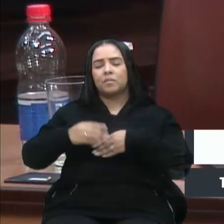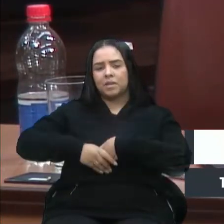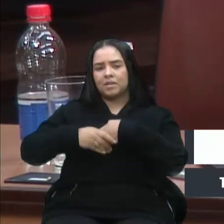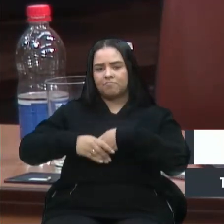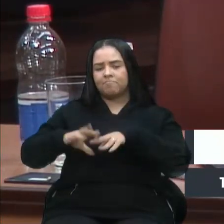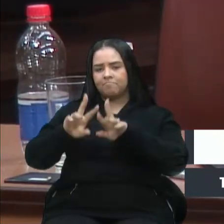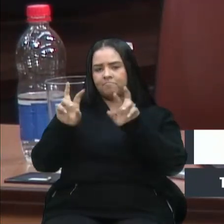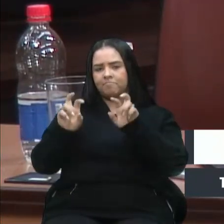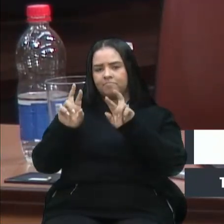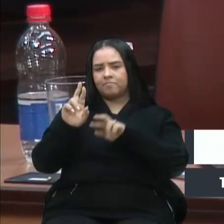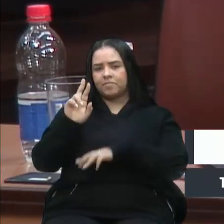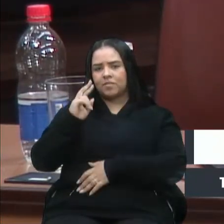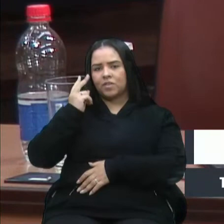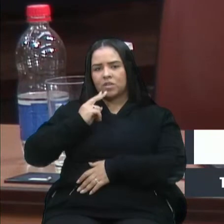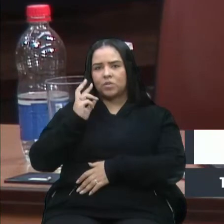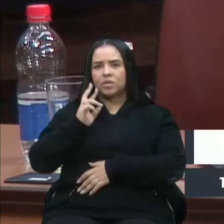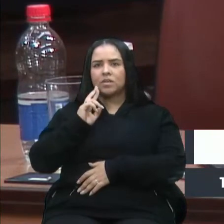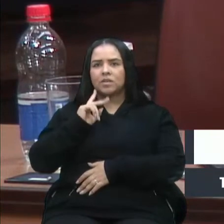ser uma vereadora Renato